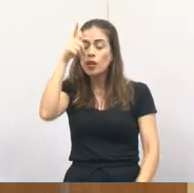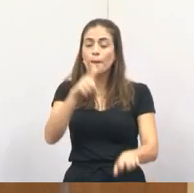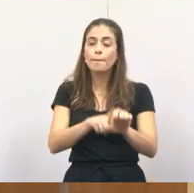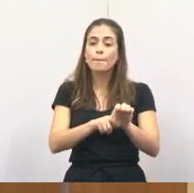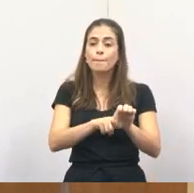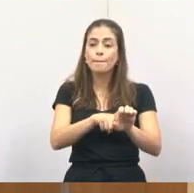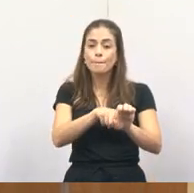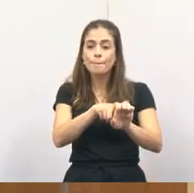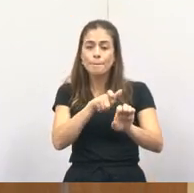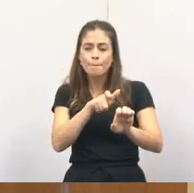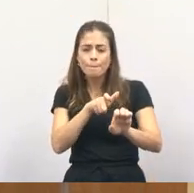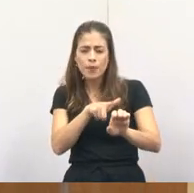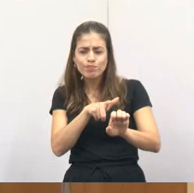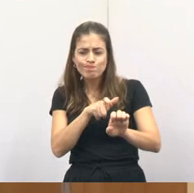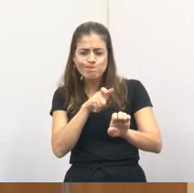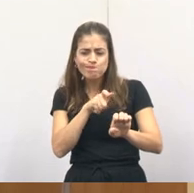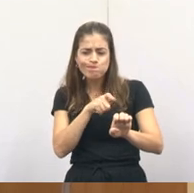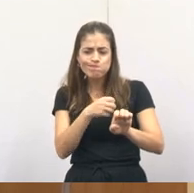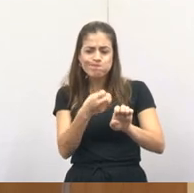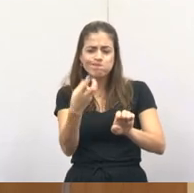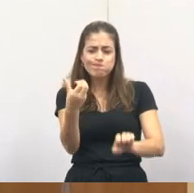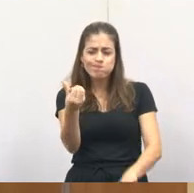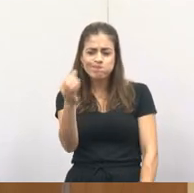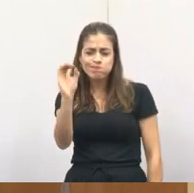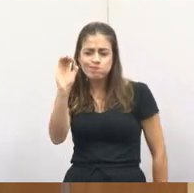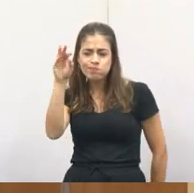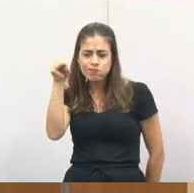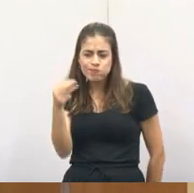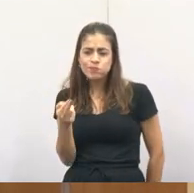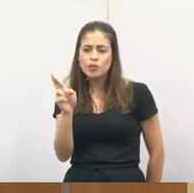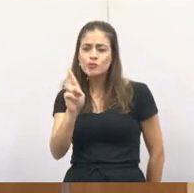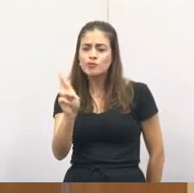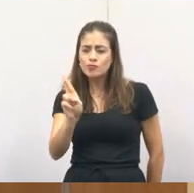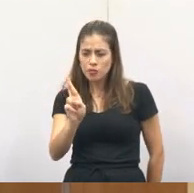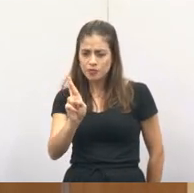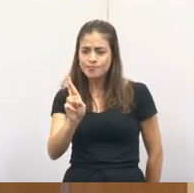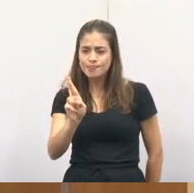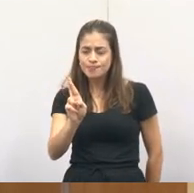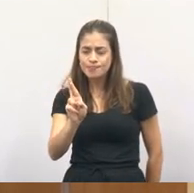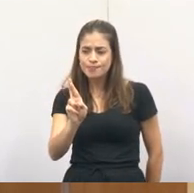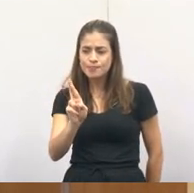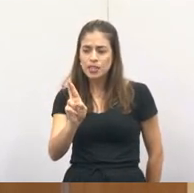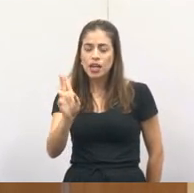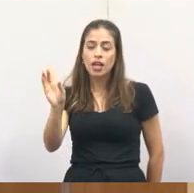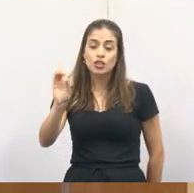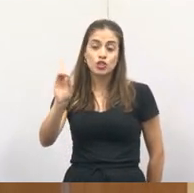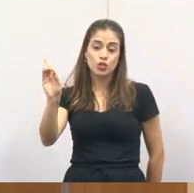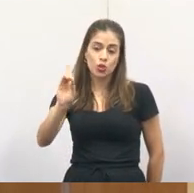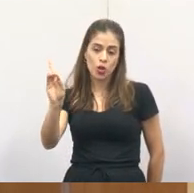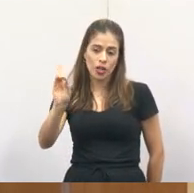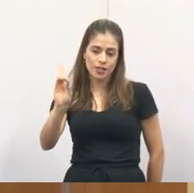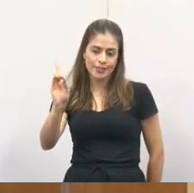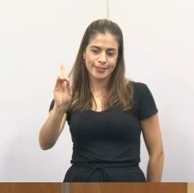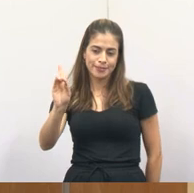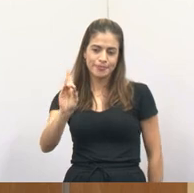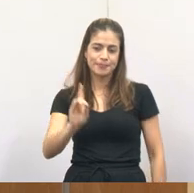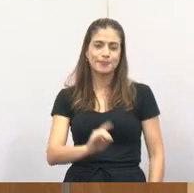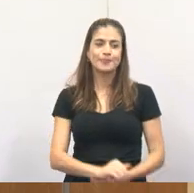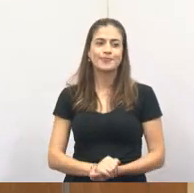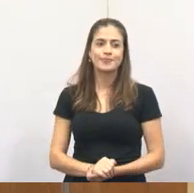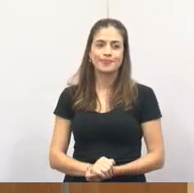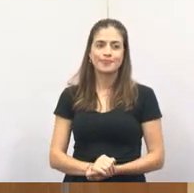60 milhões de dólares e com esse 60 Milhões de Dólares a gente garantiu que ele pudesse iniciar